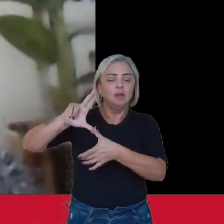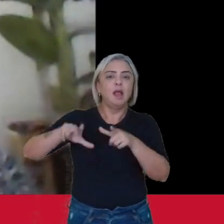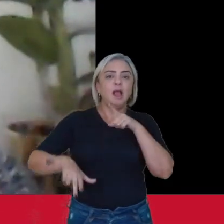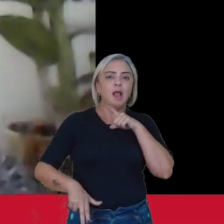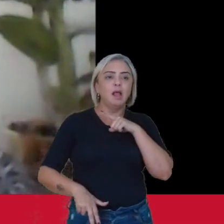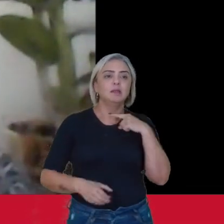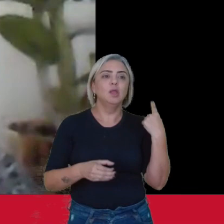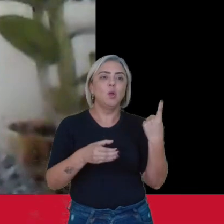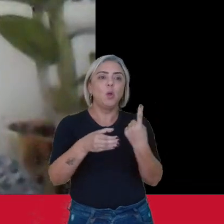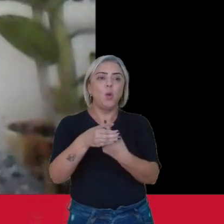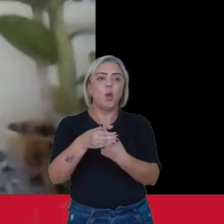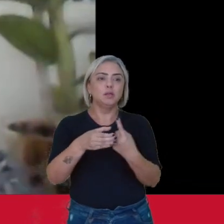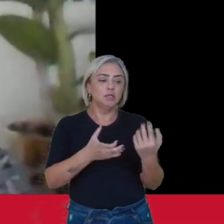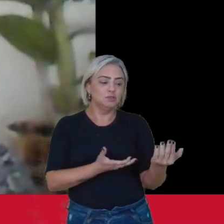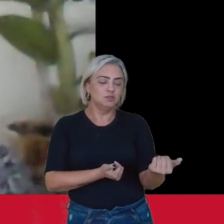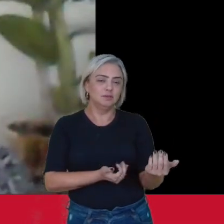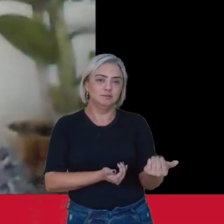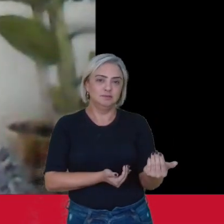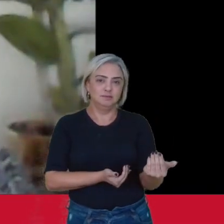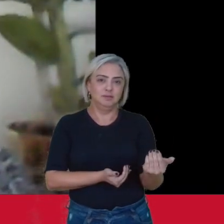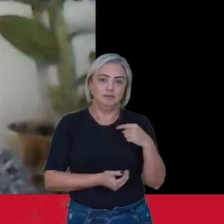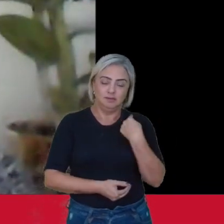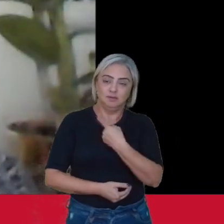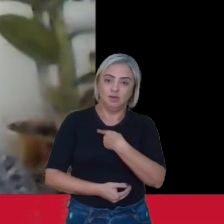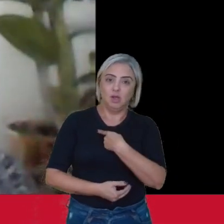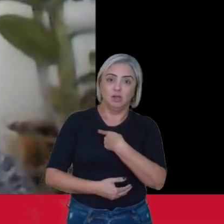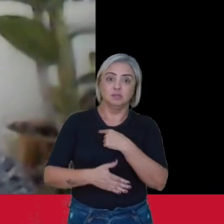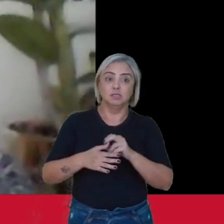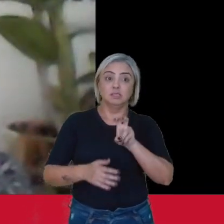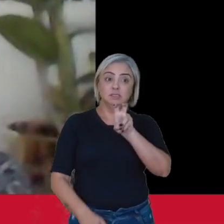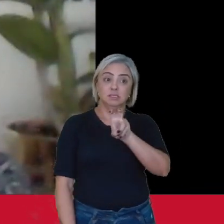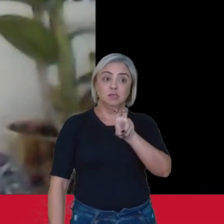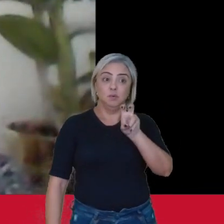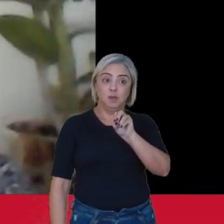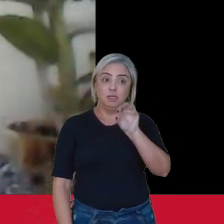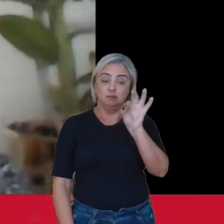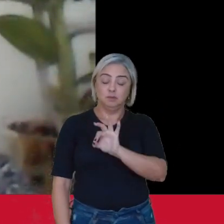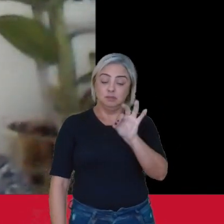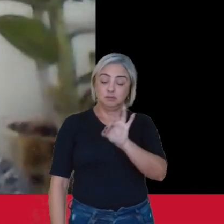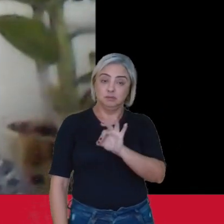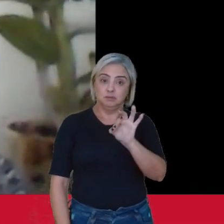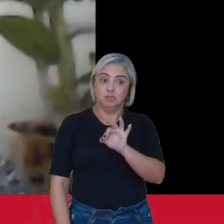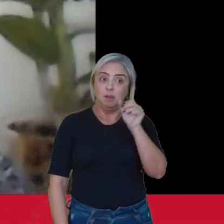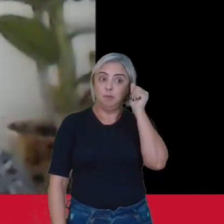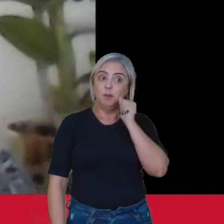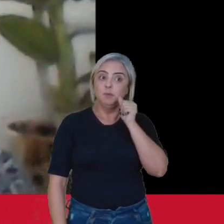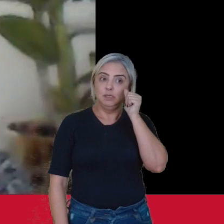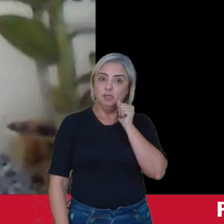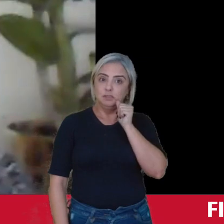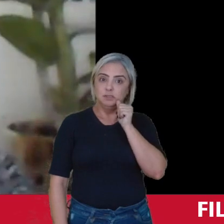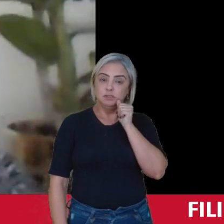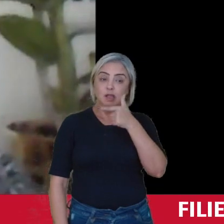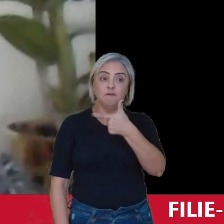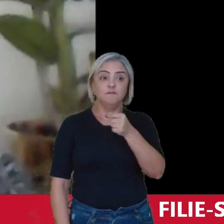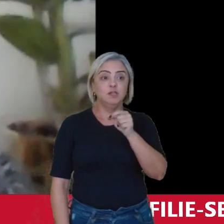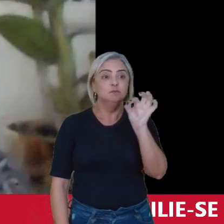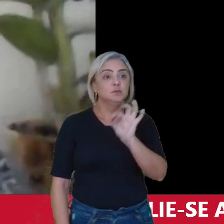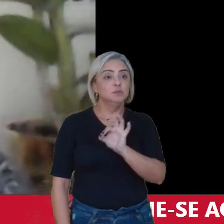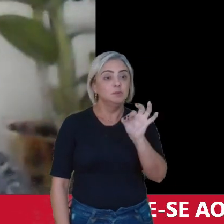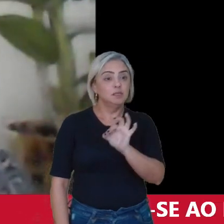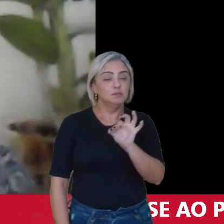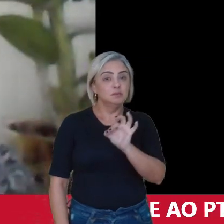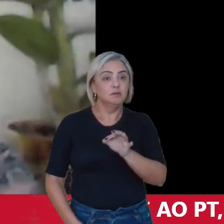instaurar cotas para jovens. Então, nós instituímos 50% de participação para mulheres, 20%